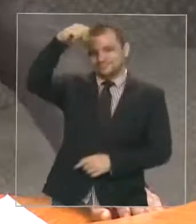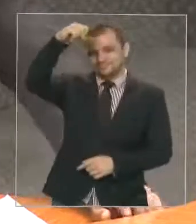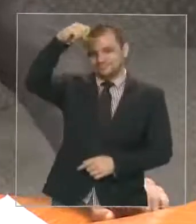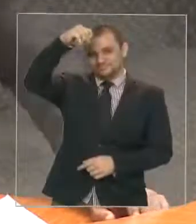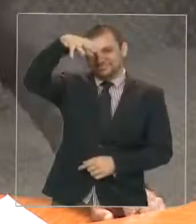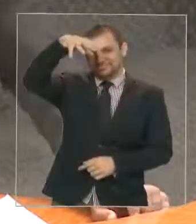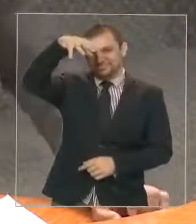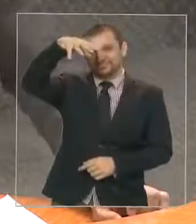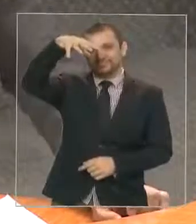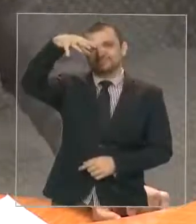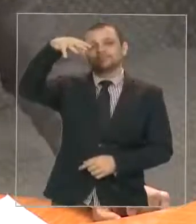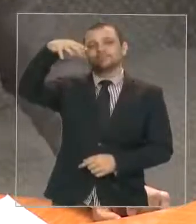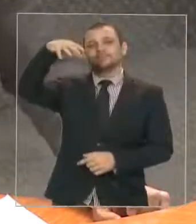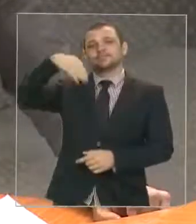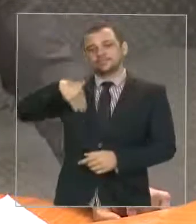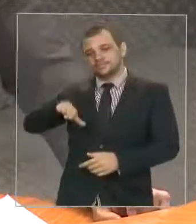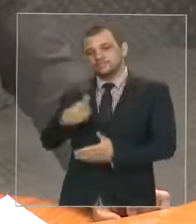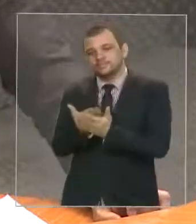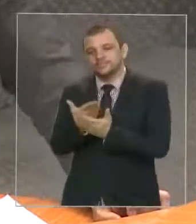concurso para sargento do Exército.